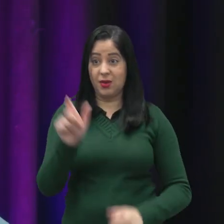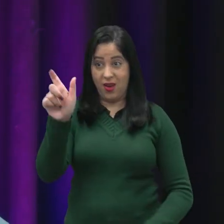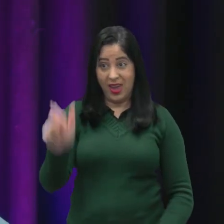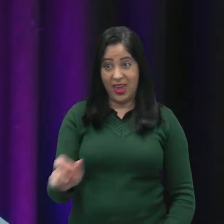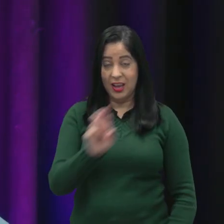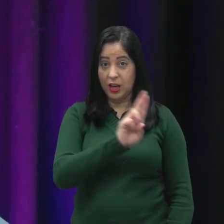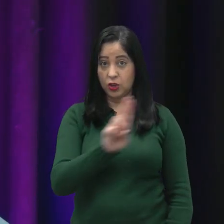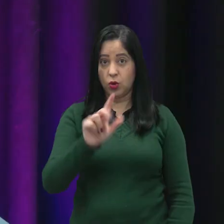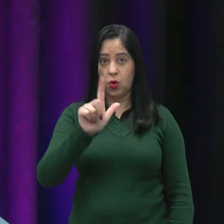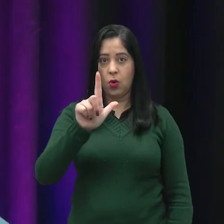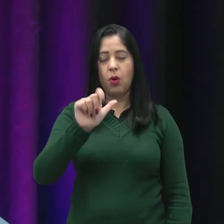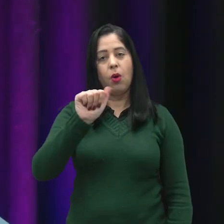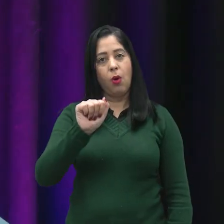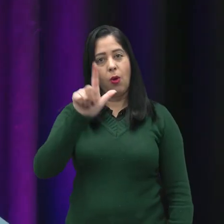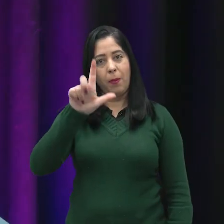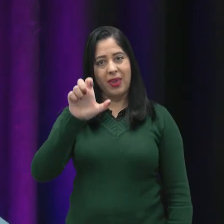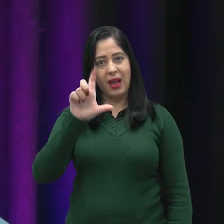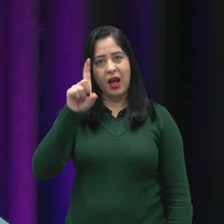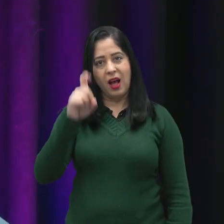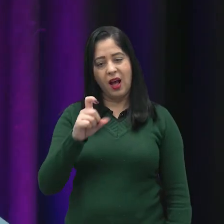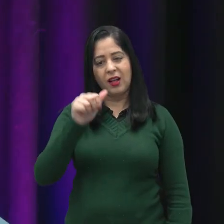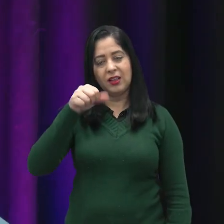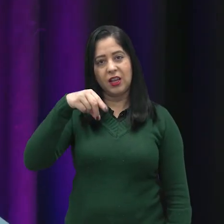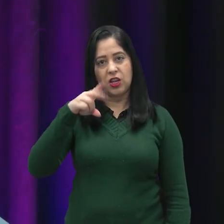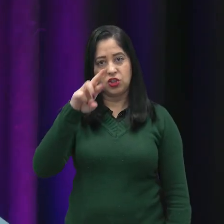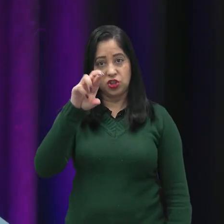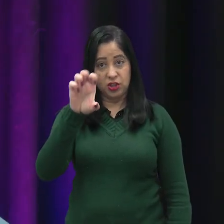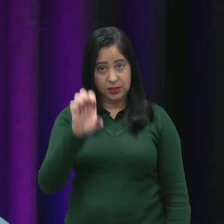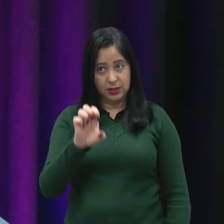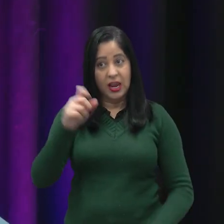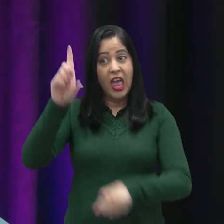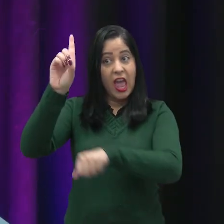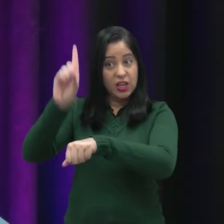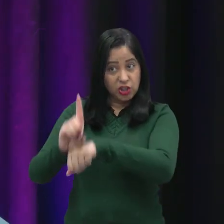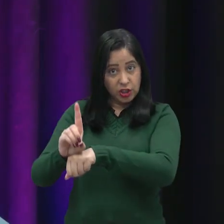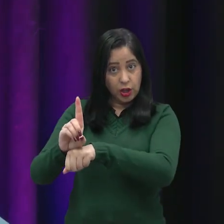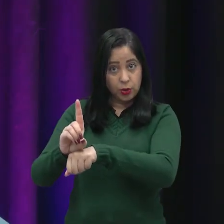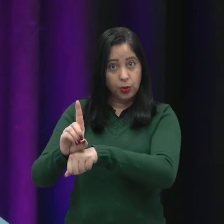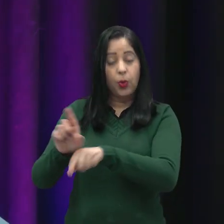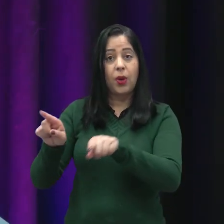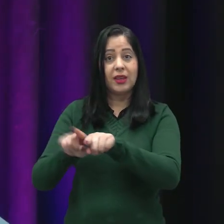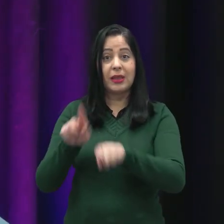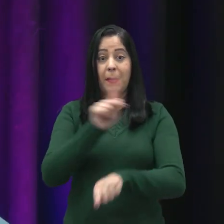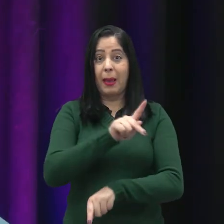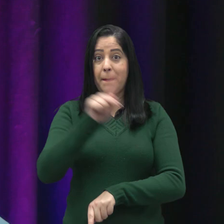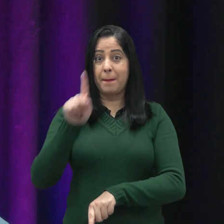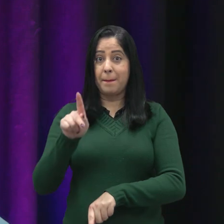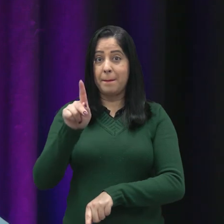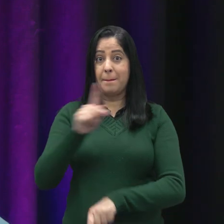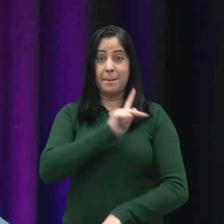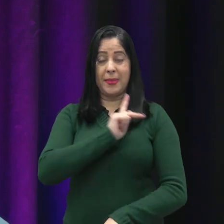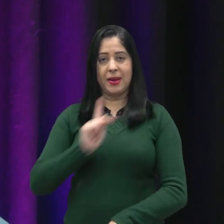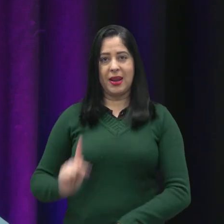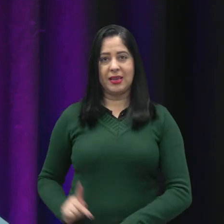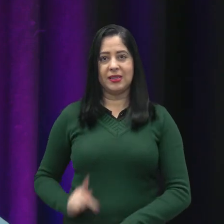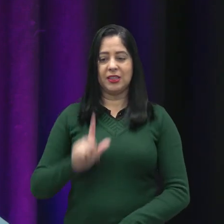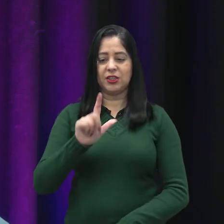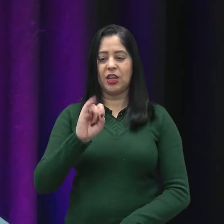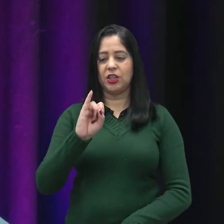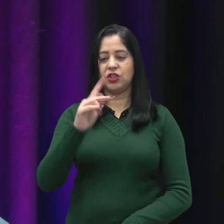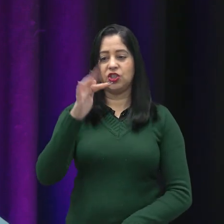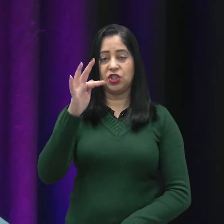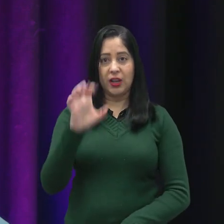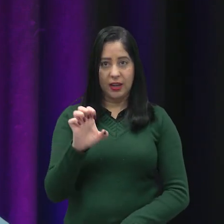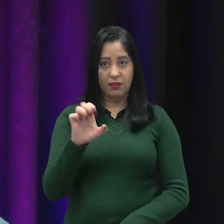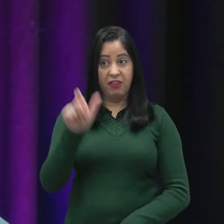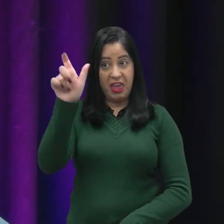Beig, diretor de alto rendimento de São José dos Campos, também presidente da LIFE, que é a Lei de Incentivo ao Esporte, e